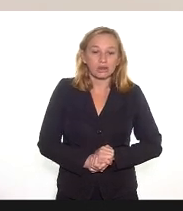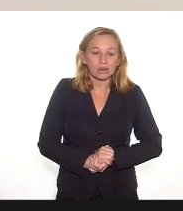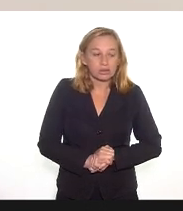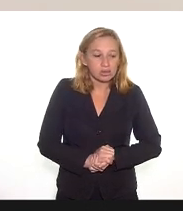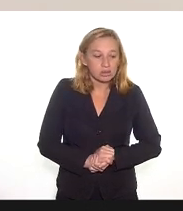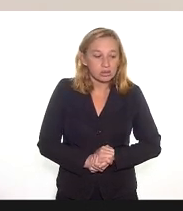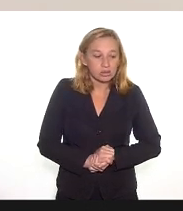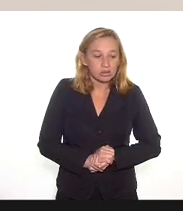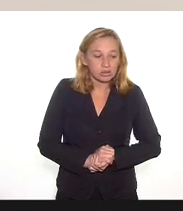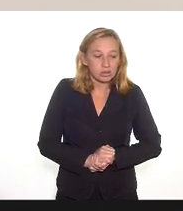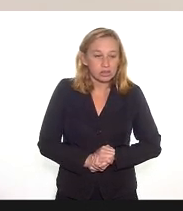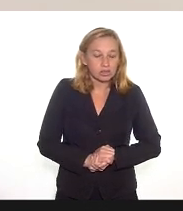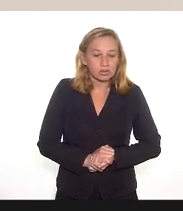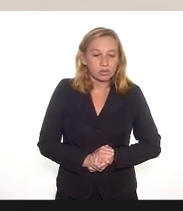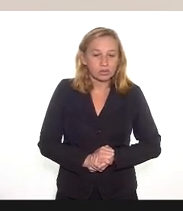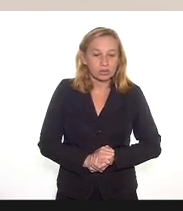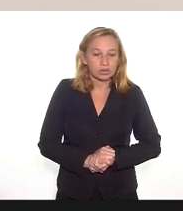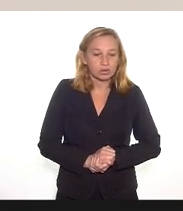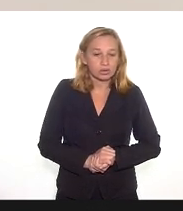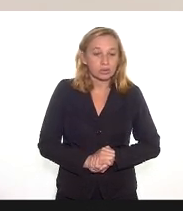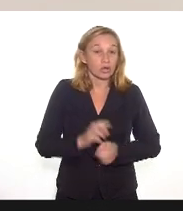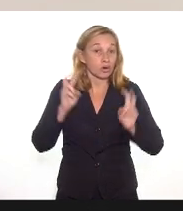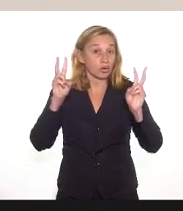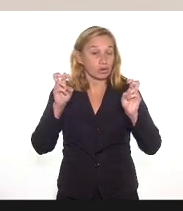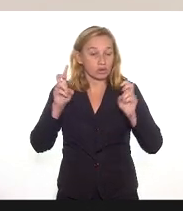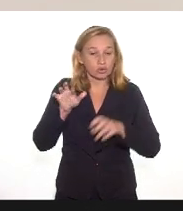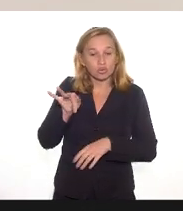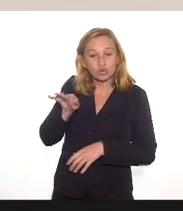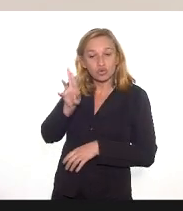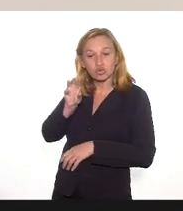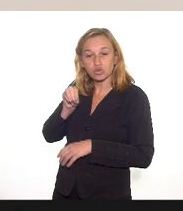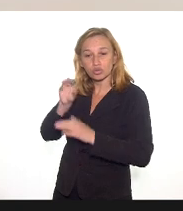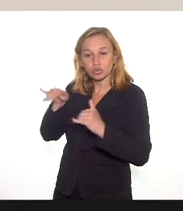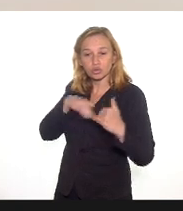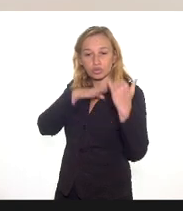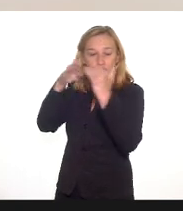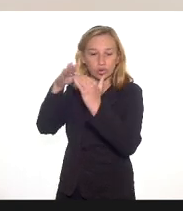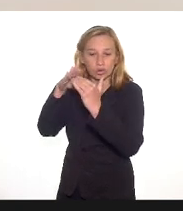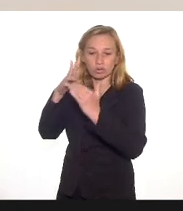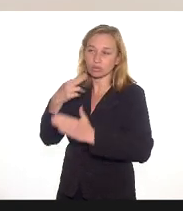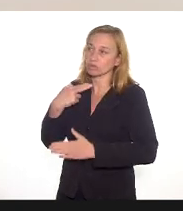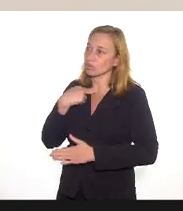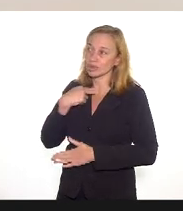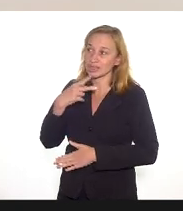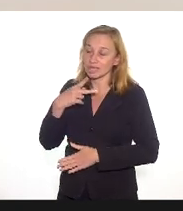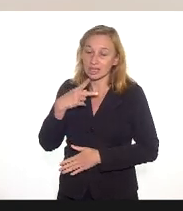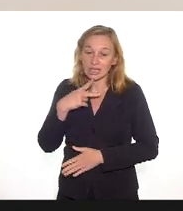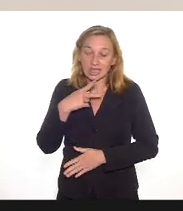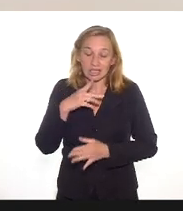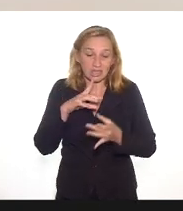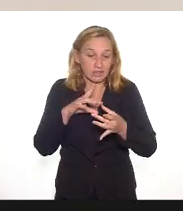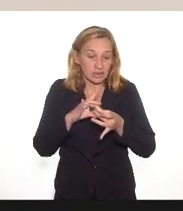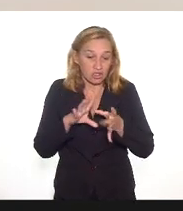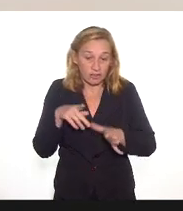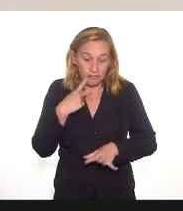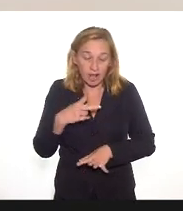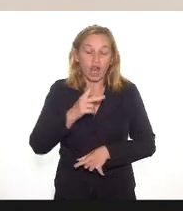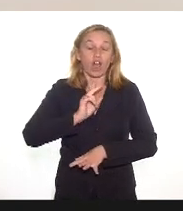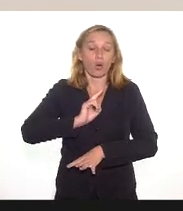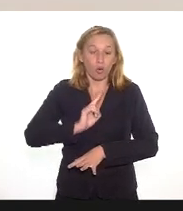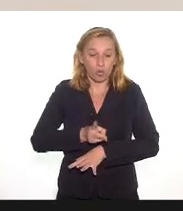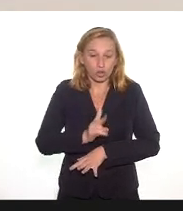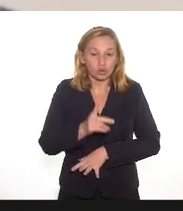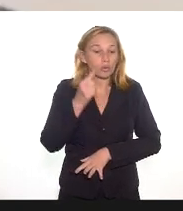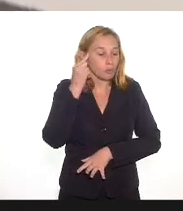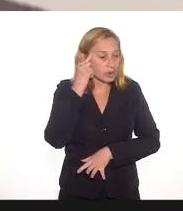E, diante disso, a questão do Fundo Soberano, como não podia deixar de ser, né? Eu que continuo tendo